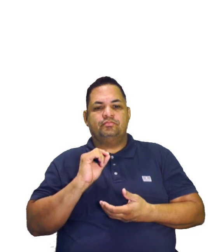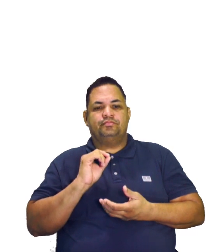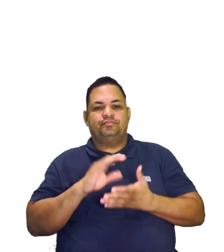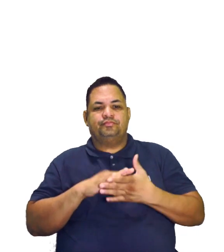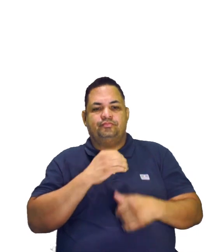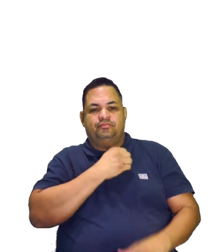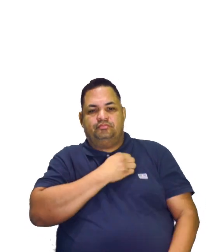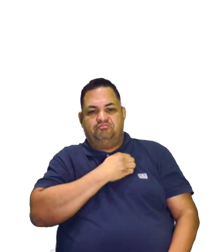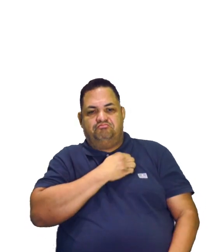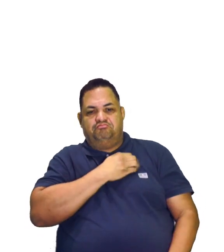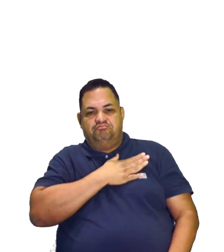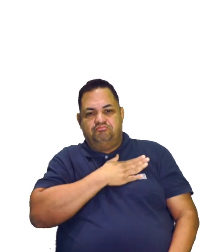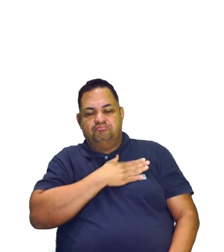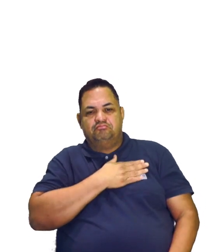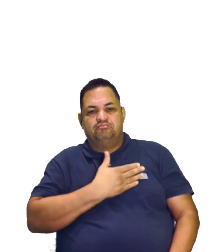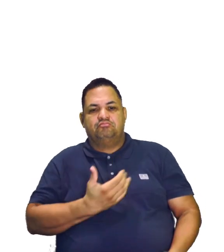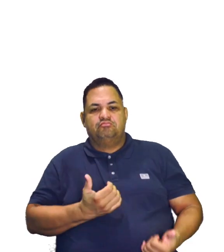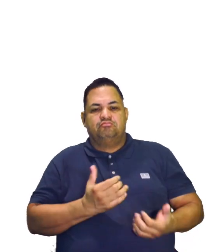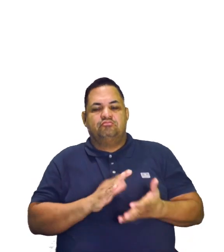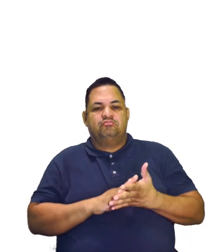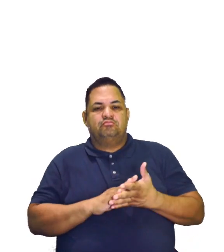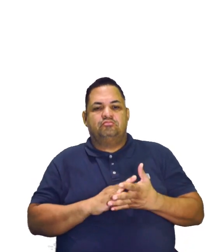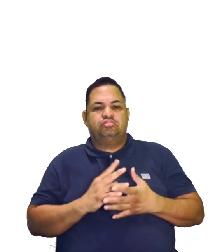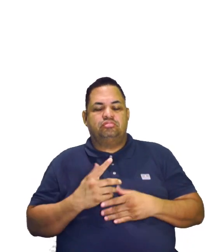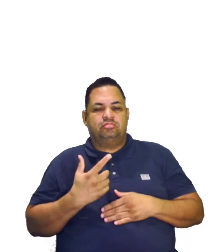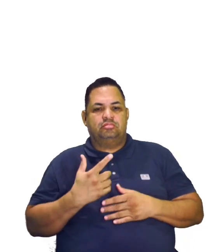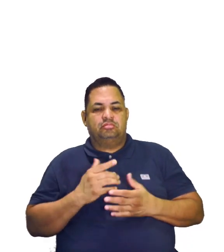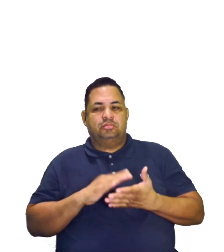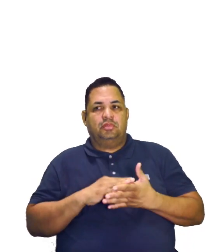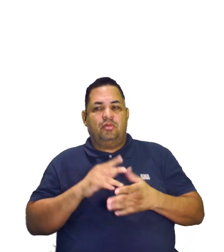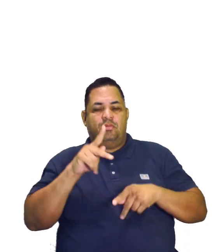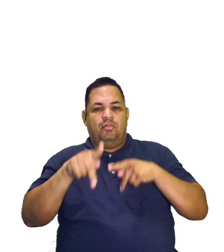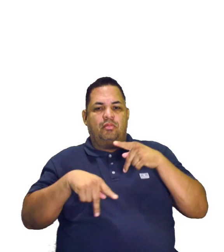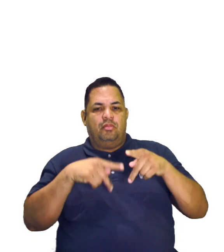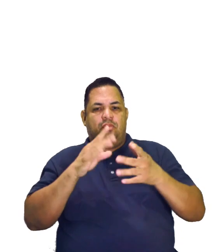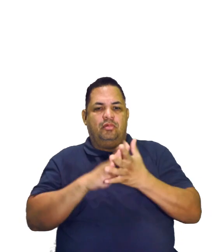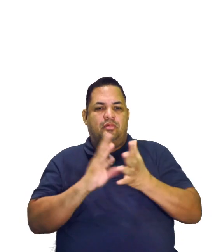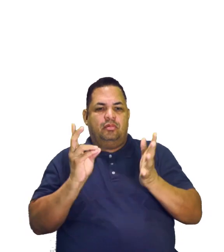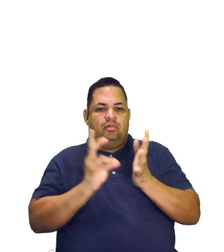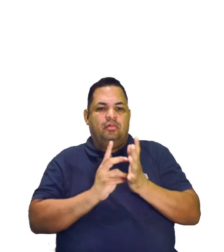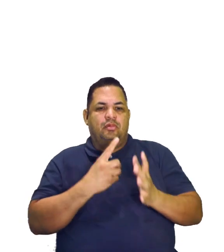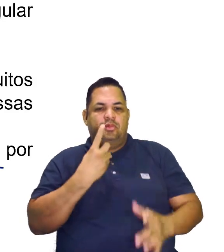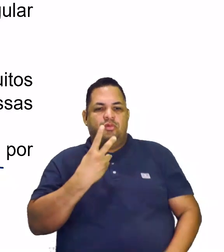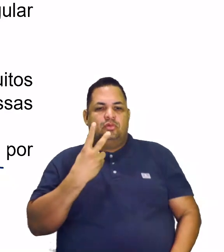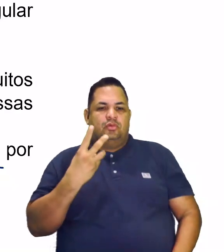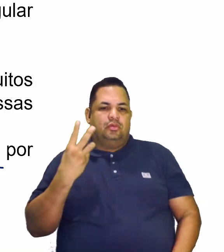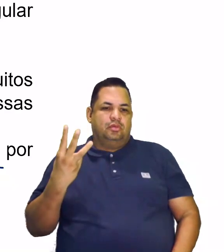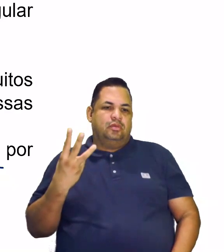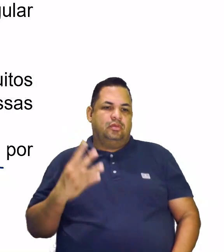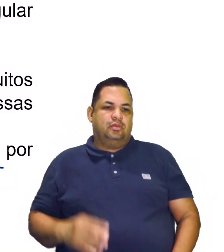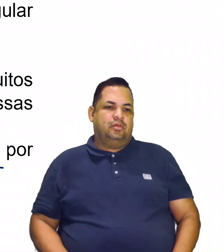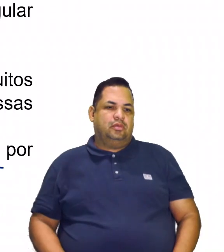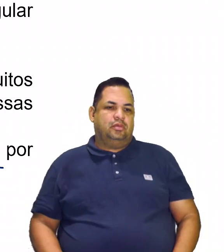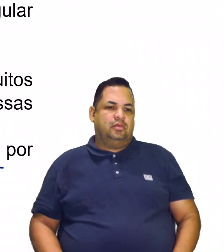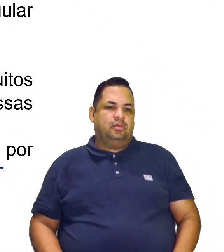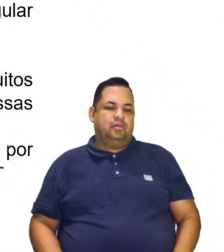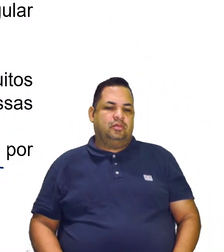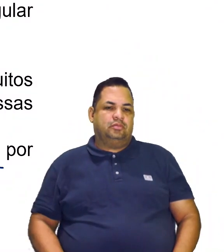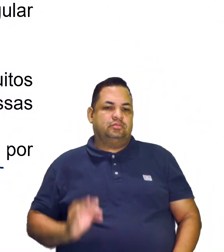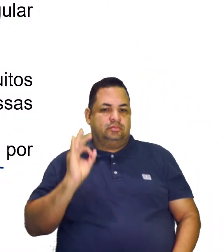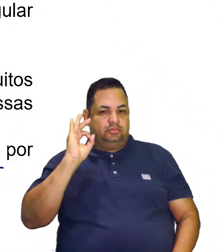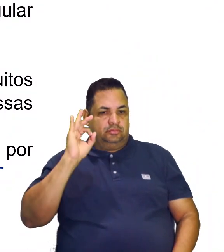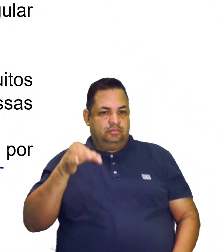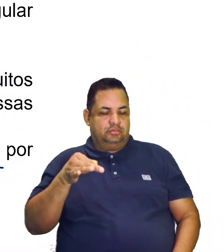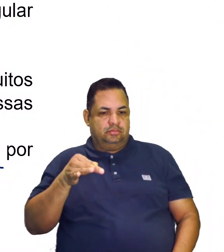ao preconceito, né? À desvalorização dos povos indígenas. A 1, 2 e 3, vamos voltar lá. 1, 2 e 3